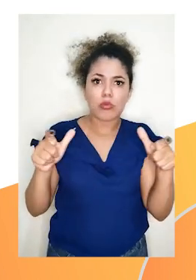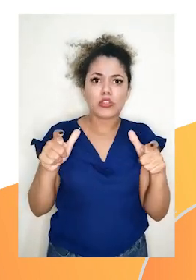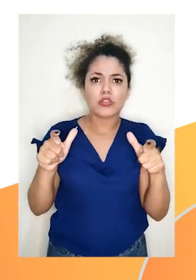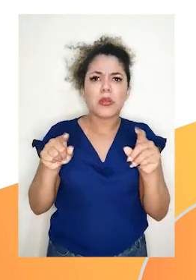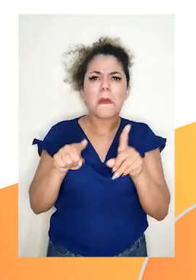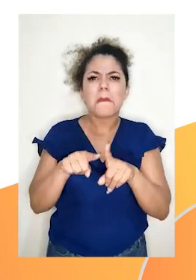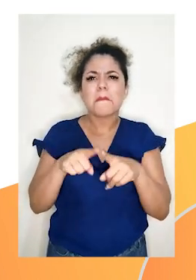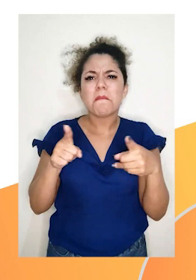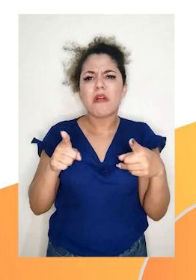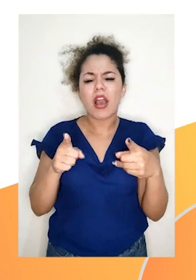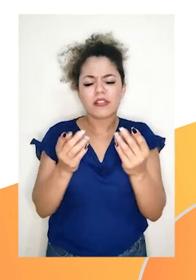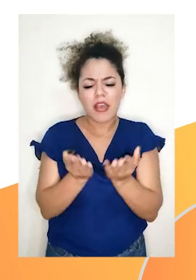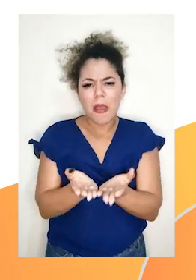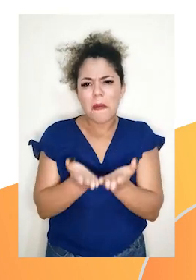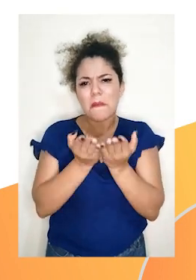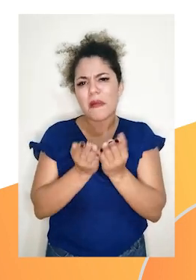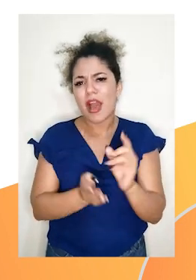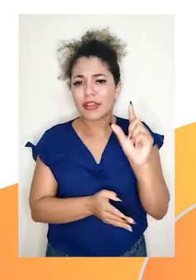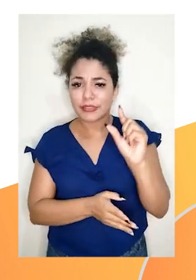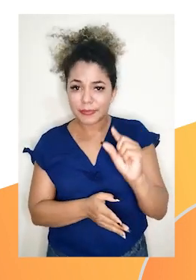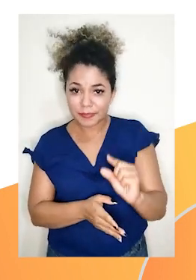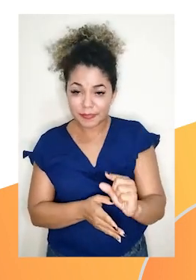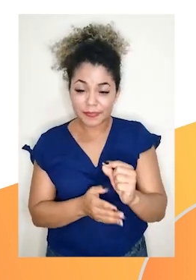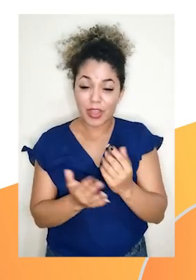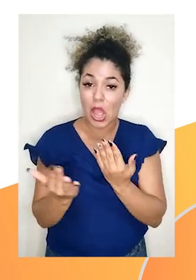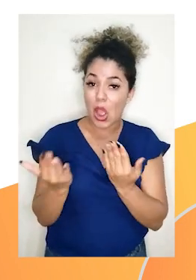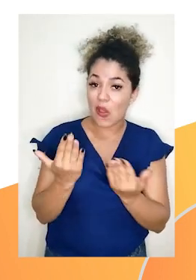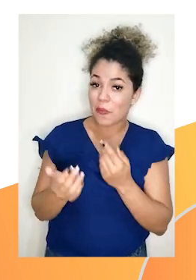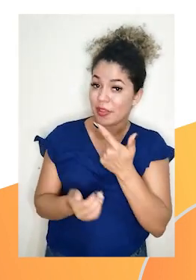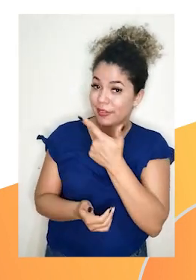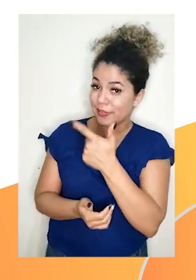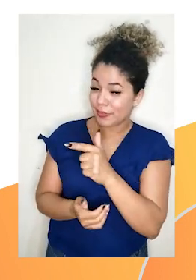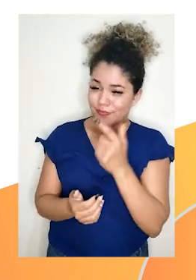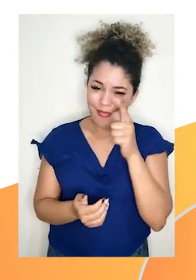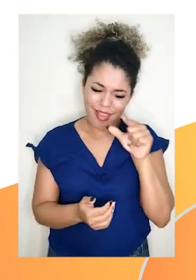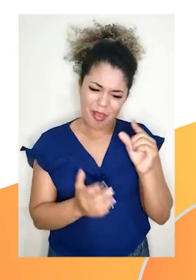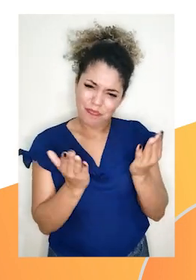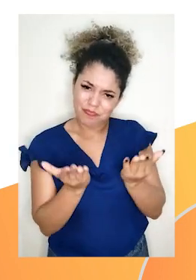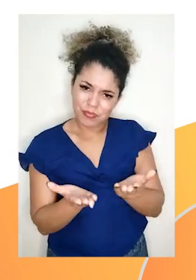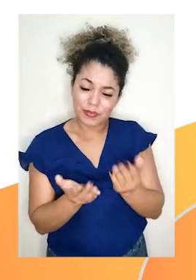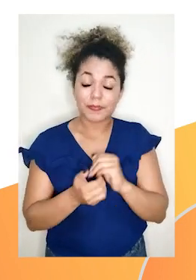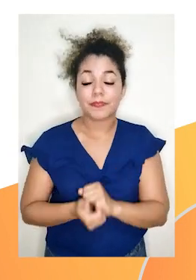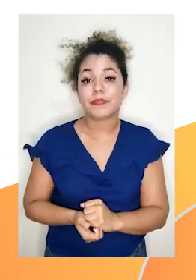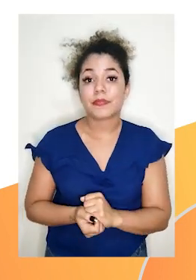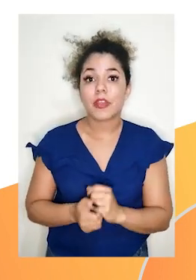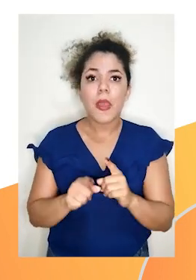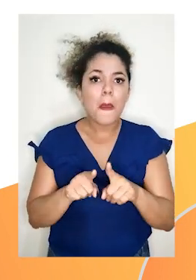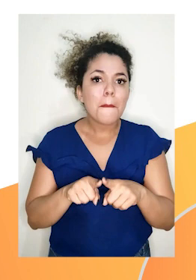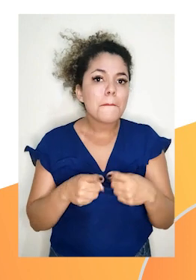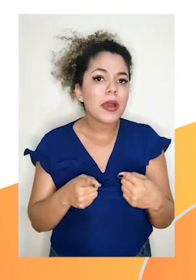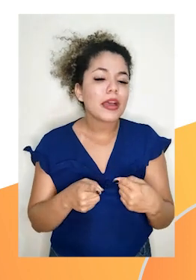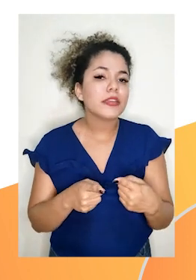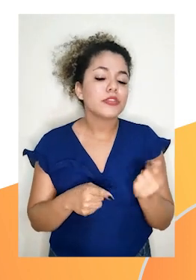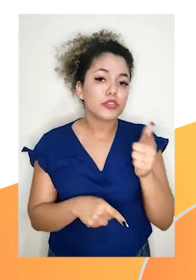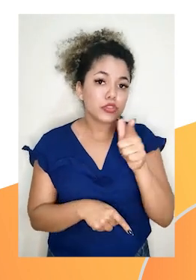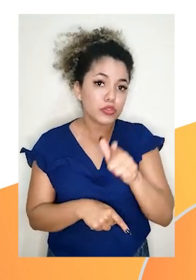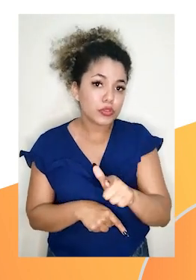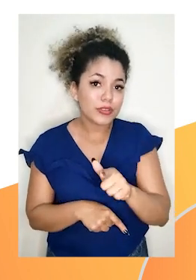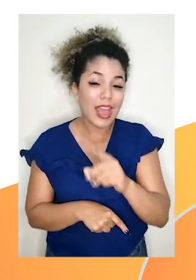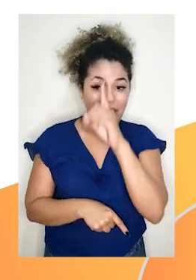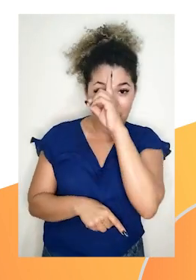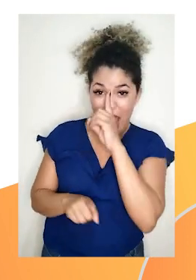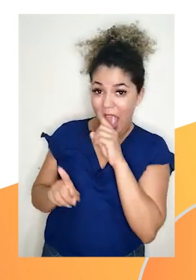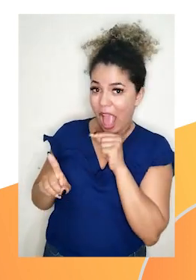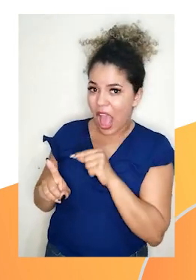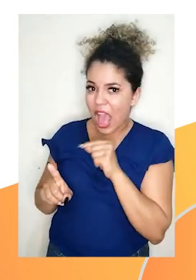menor massa, considerada a partir da comparação com outras estrelas. Mais uma vez, em relação à anã amarela,